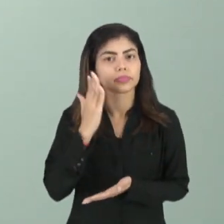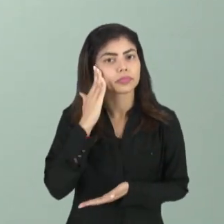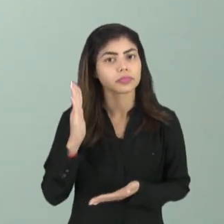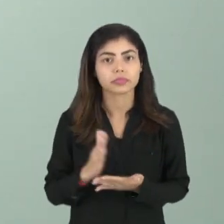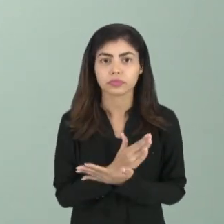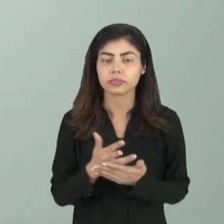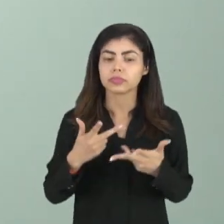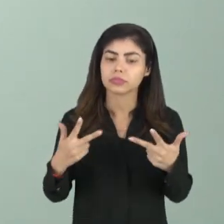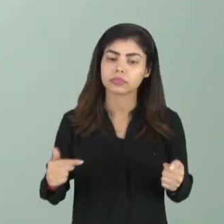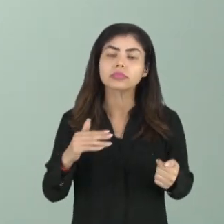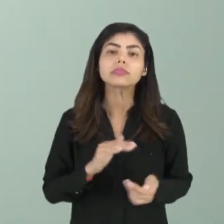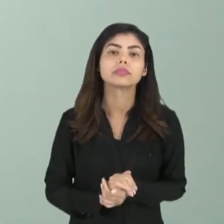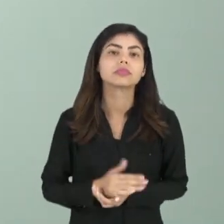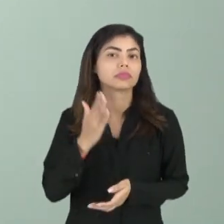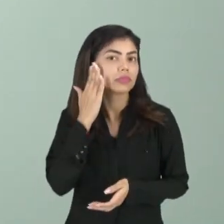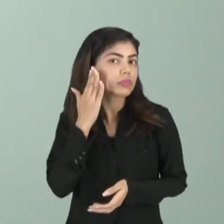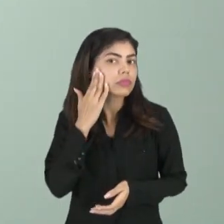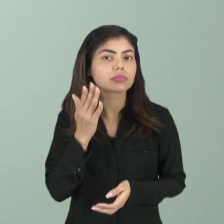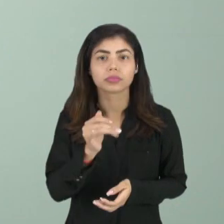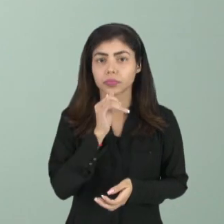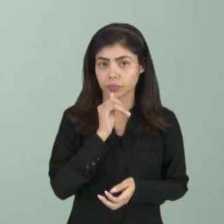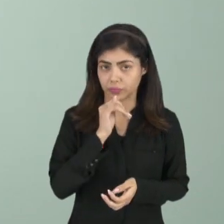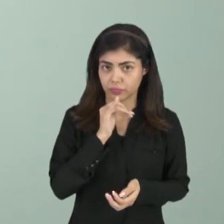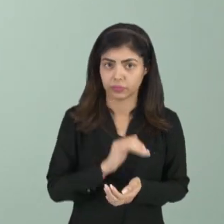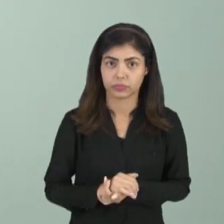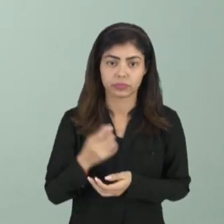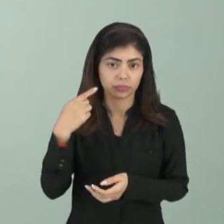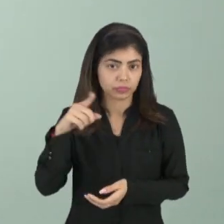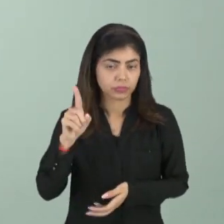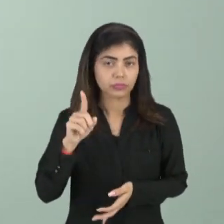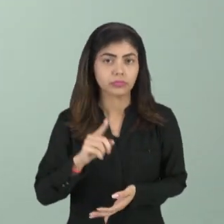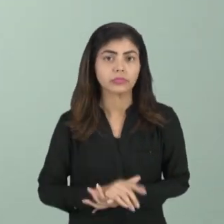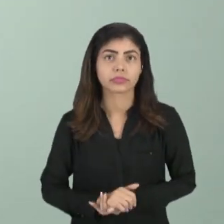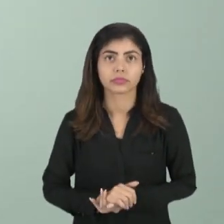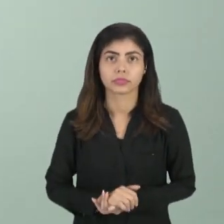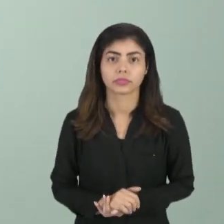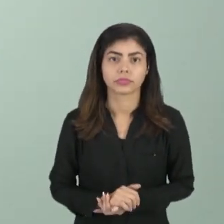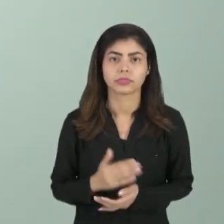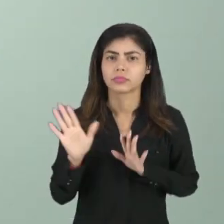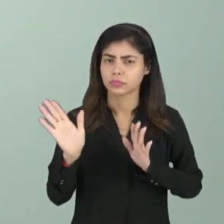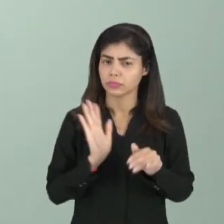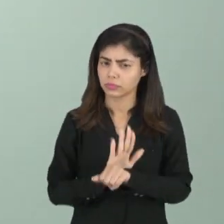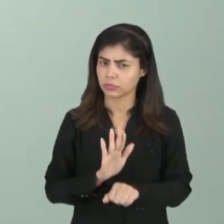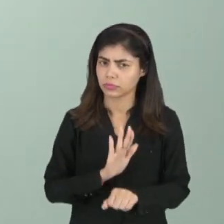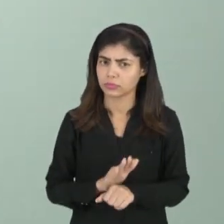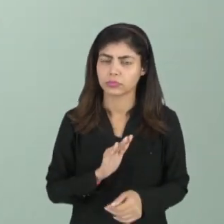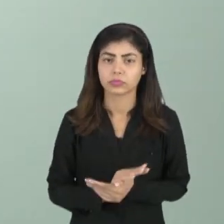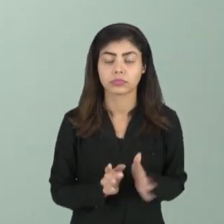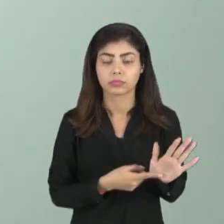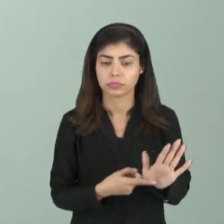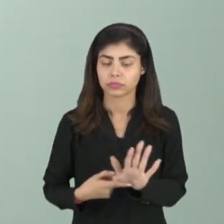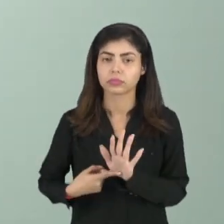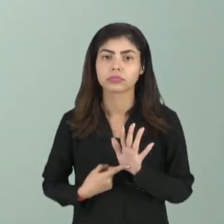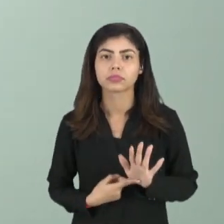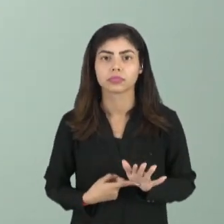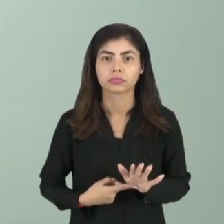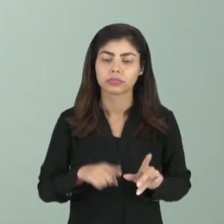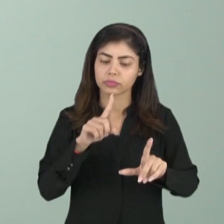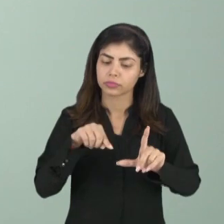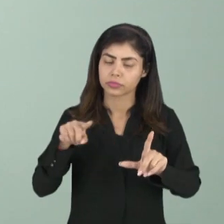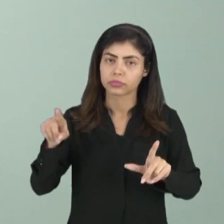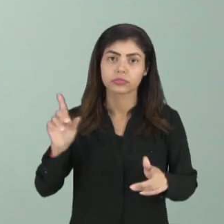entendam algumas coisas entender por exemplo que acentuação ela auxilia na representação gráfica